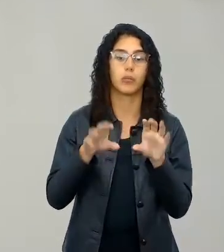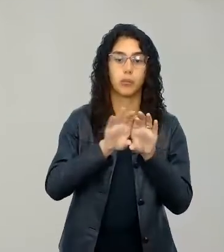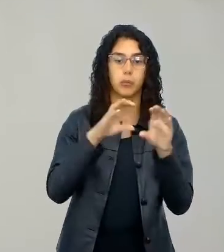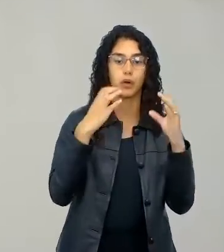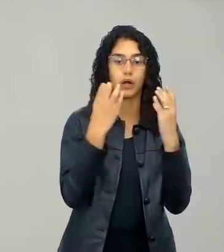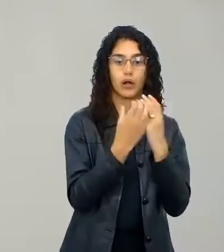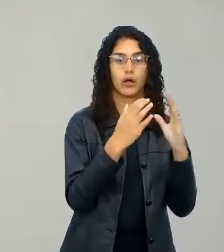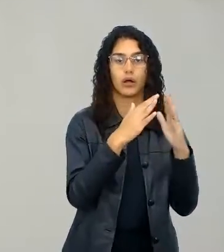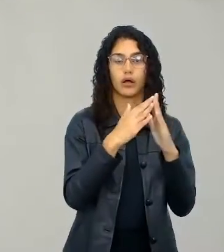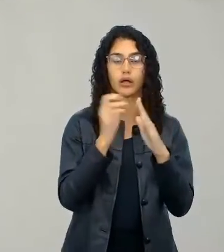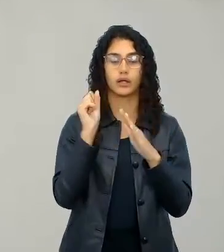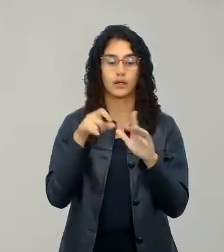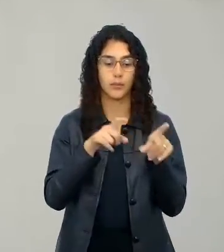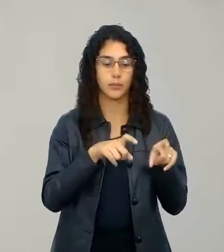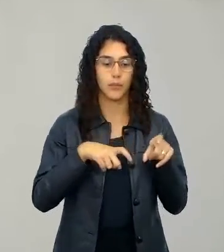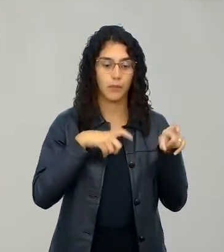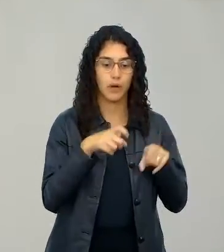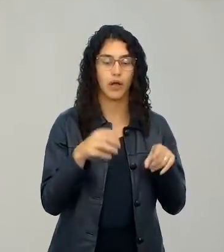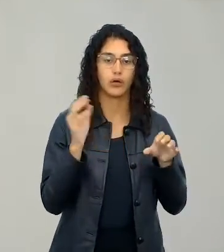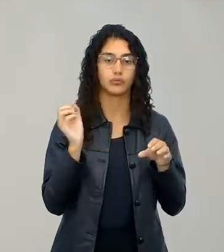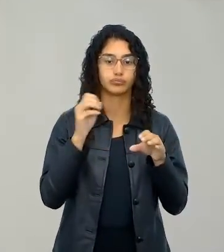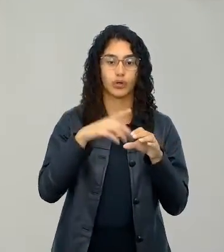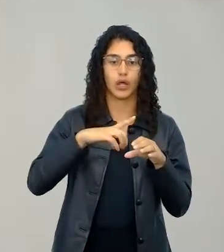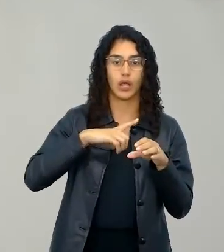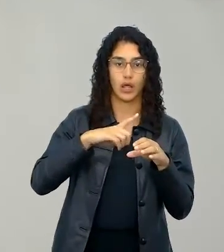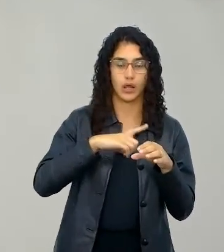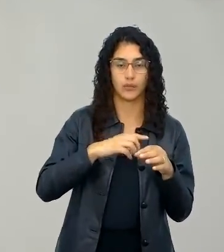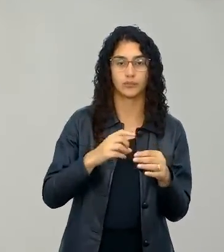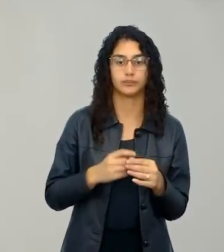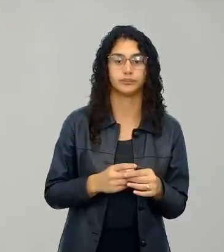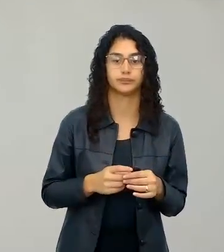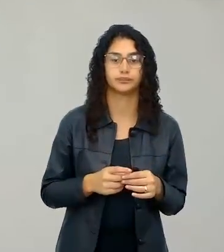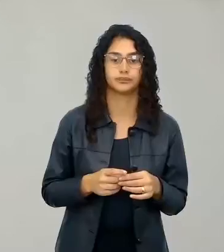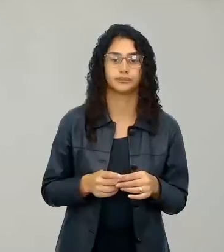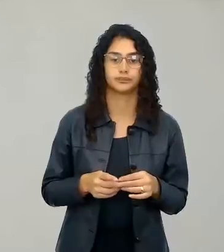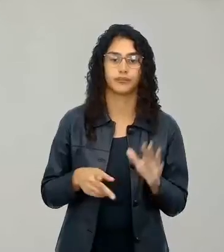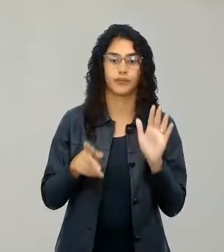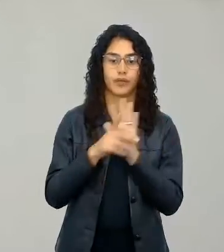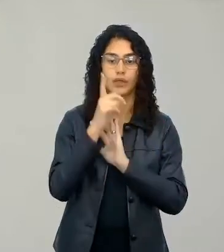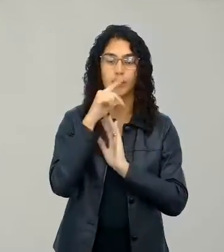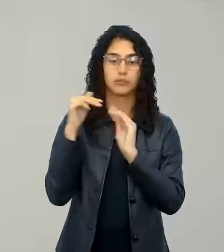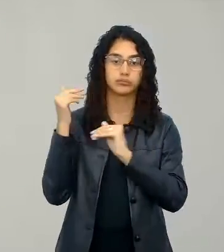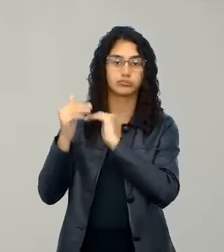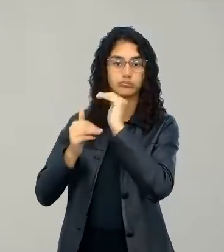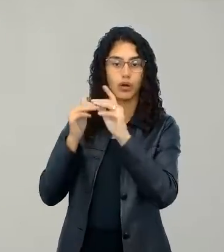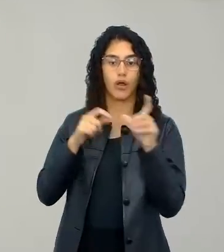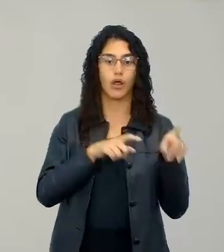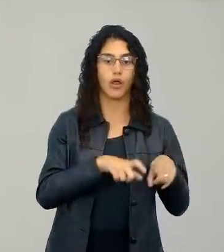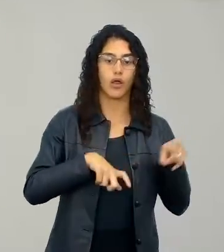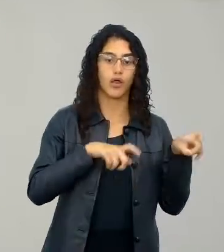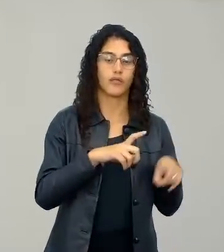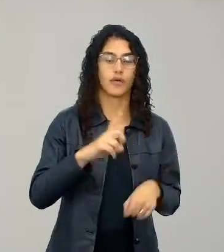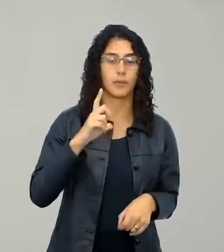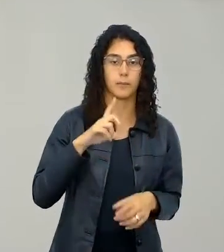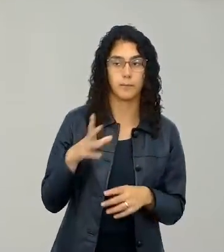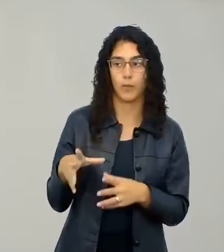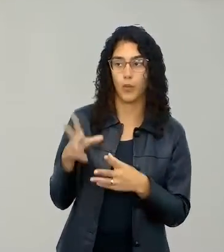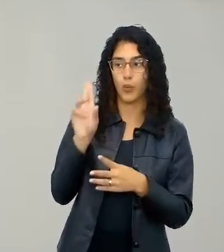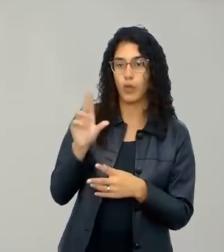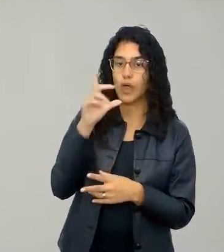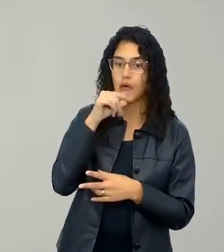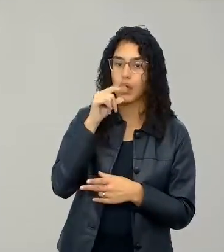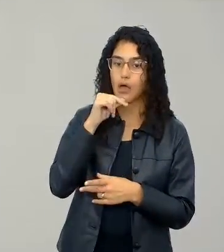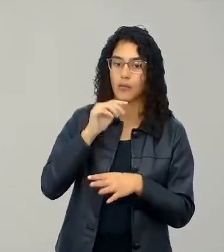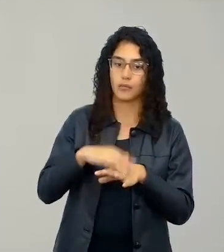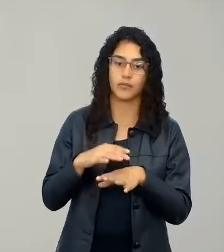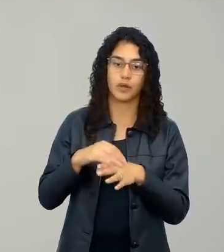comunidade rural, se você joga ali o esgoto diretamente da água, mais para frente o agricultor vai coletar aquela água para